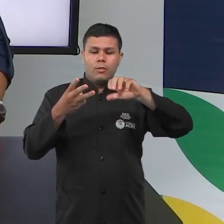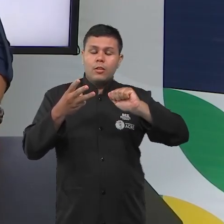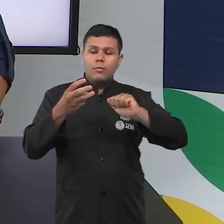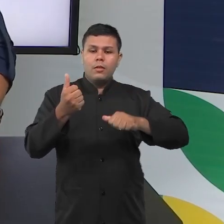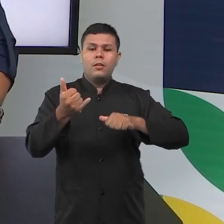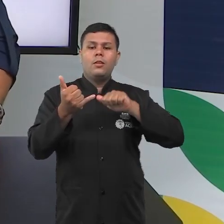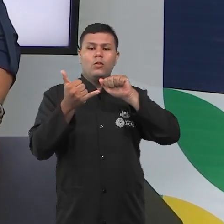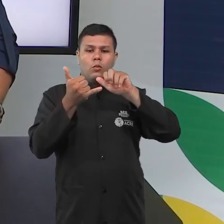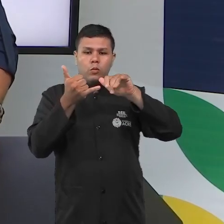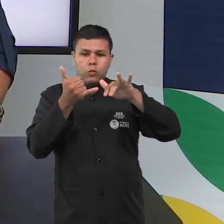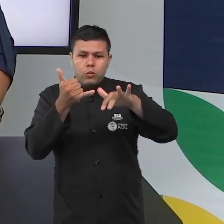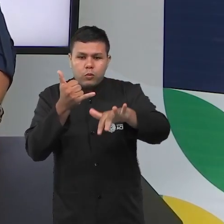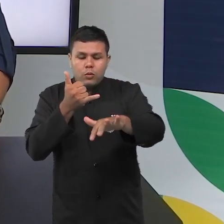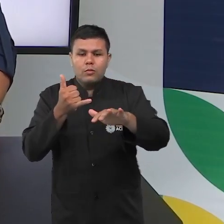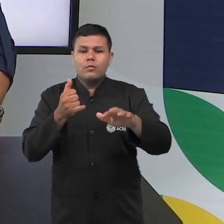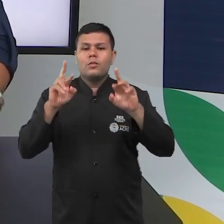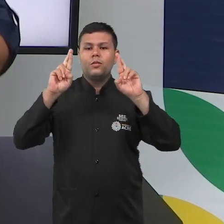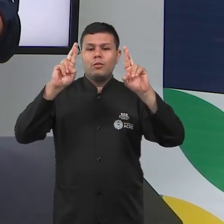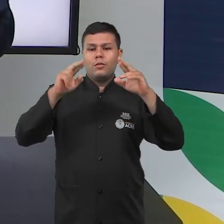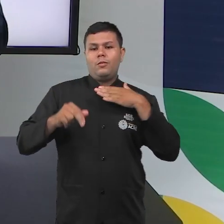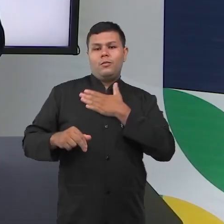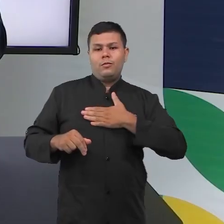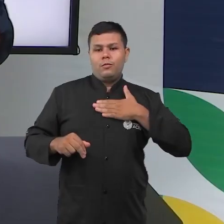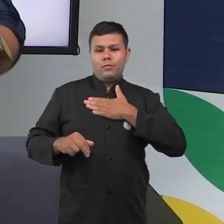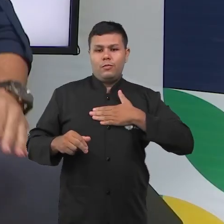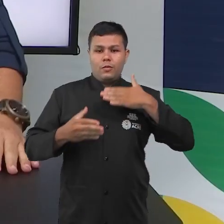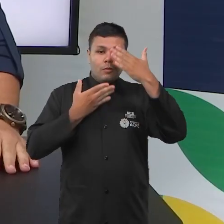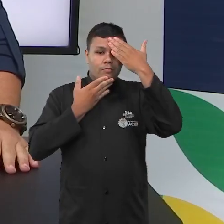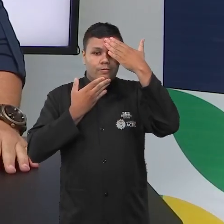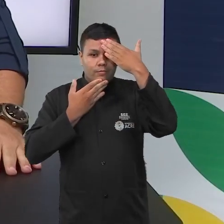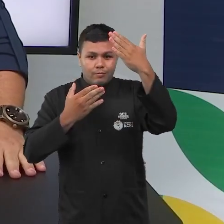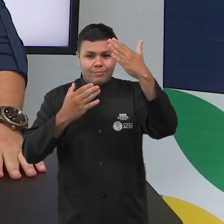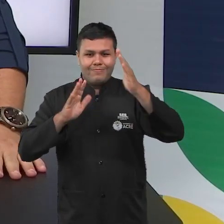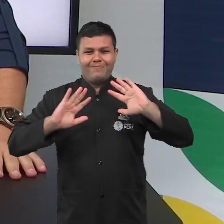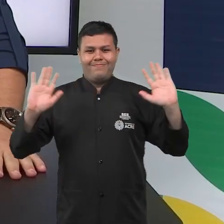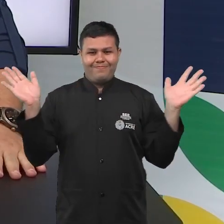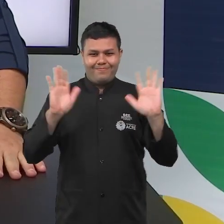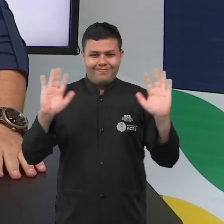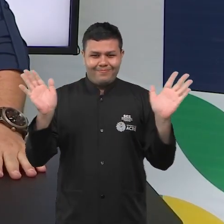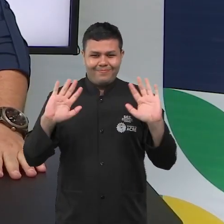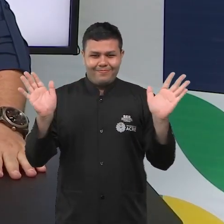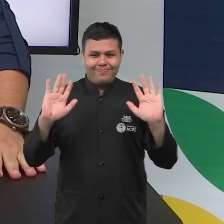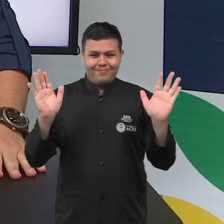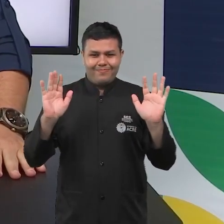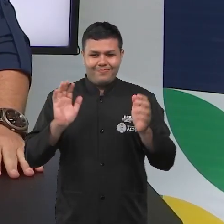que você tenha gostado. Obrigado por ficar até aqui. Até a próxima, pessoal. Tchau, tchau.